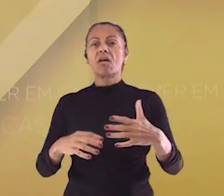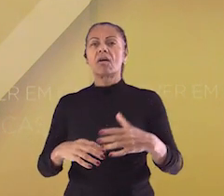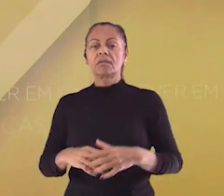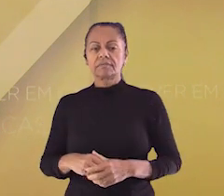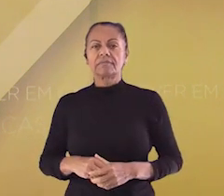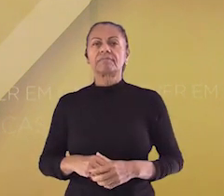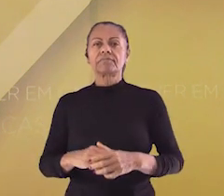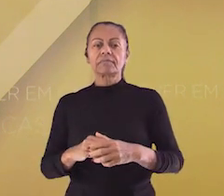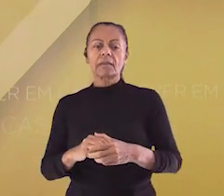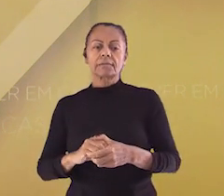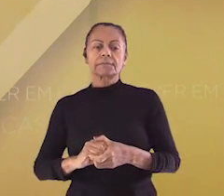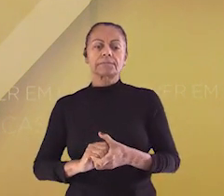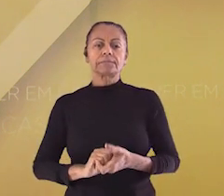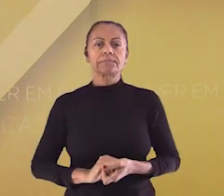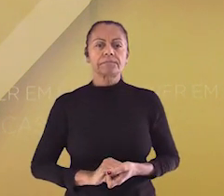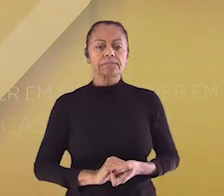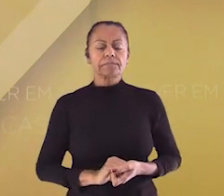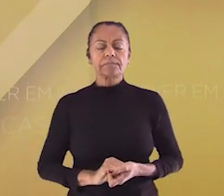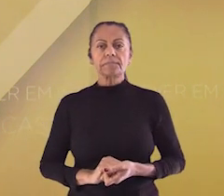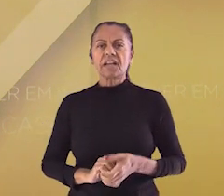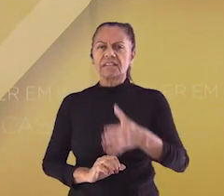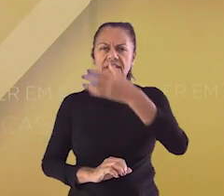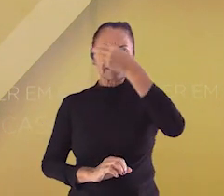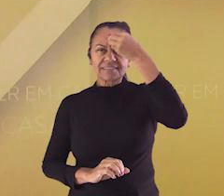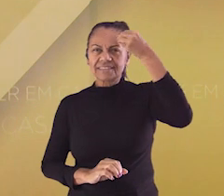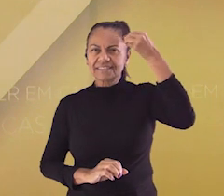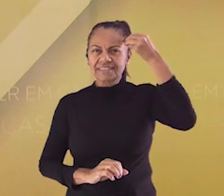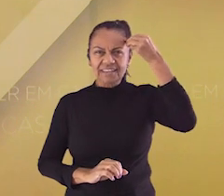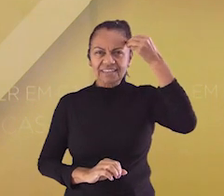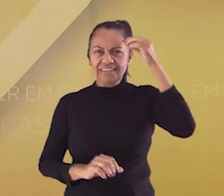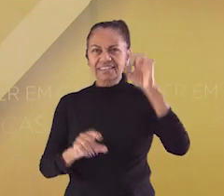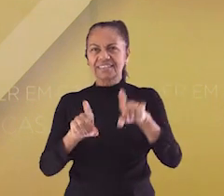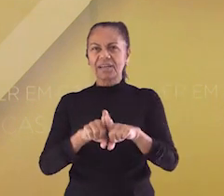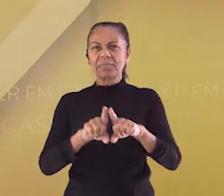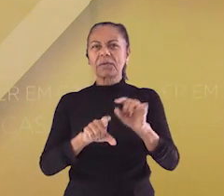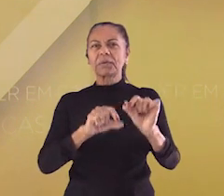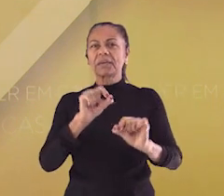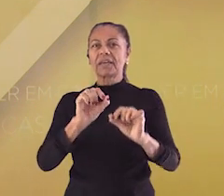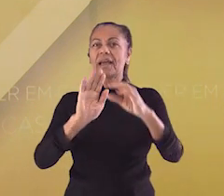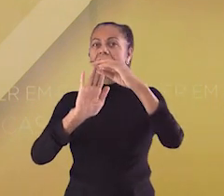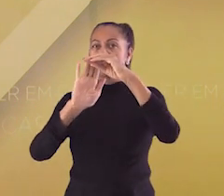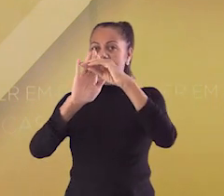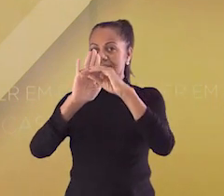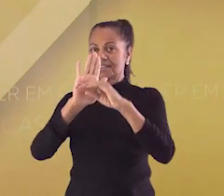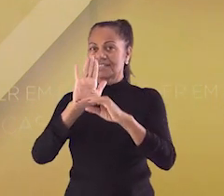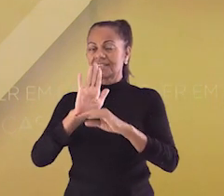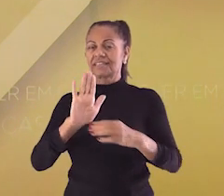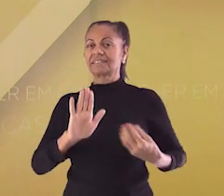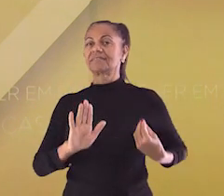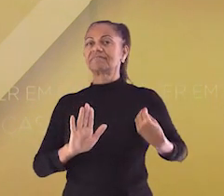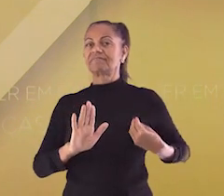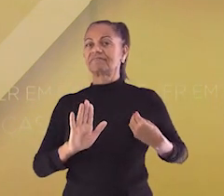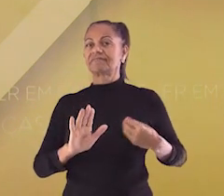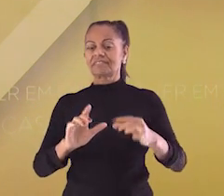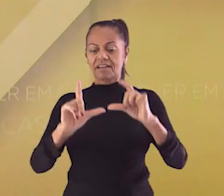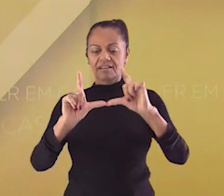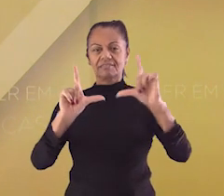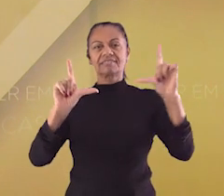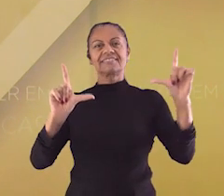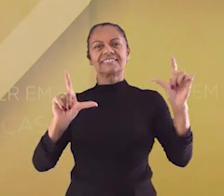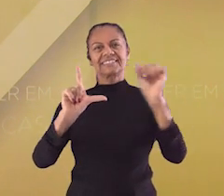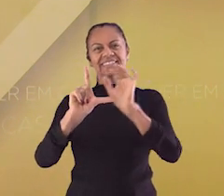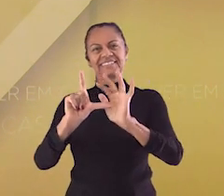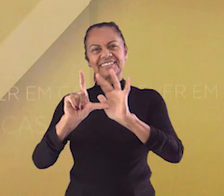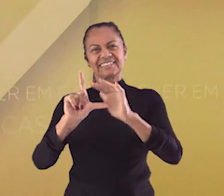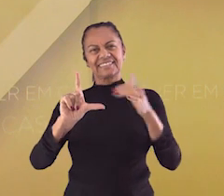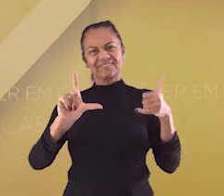ossos? Fotografe ou filme seu experimento e nos envie para o QR Code que aparece em sua tela. E não se esqueça de